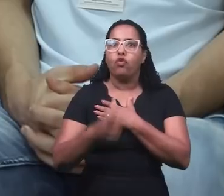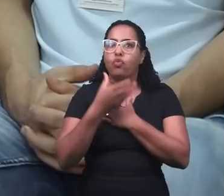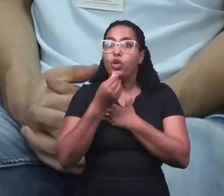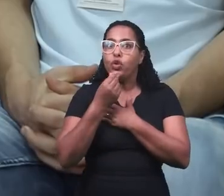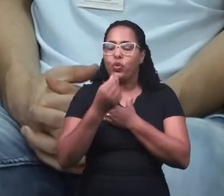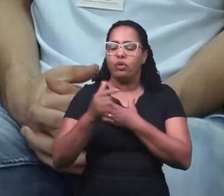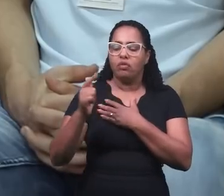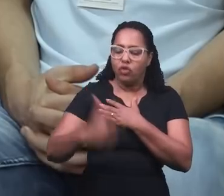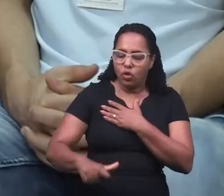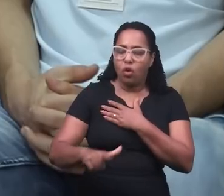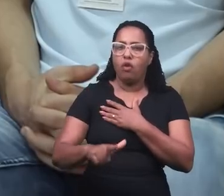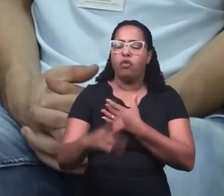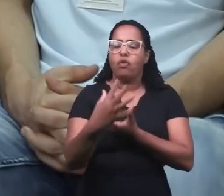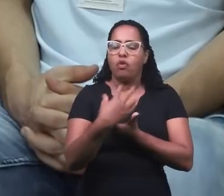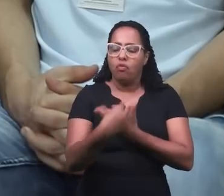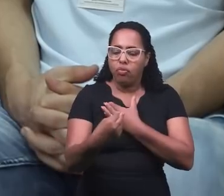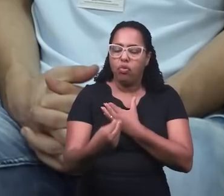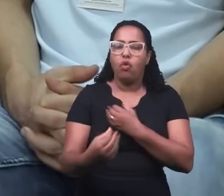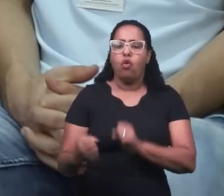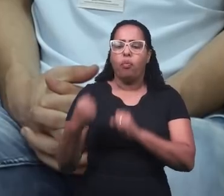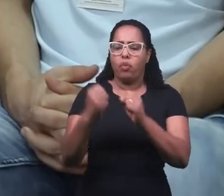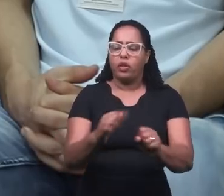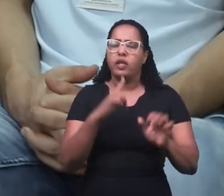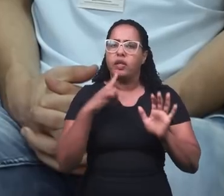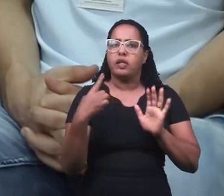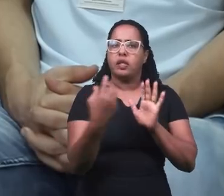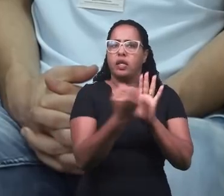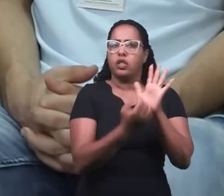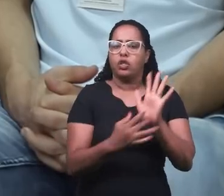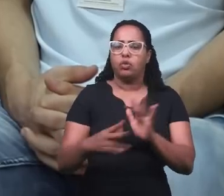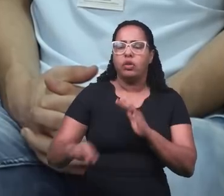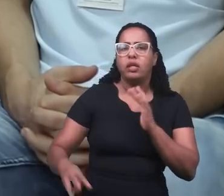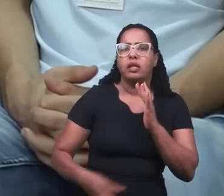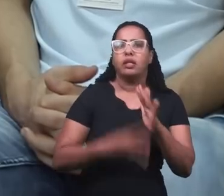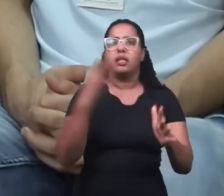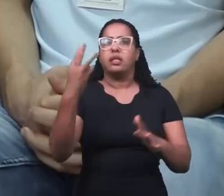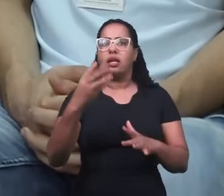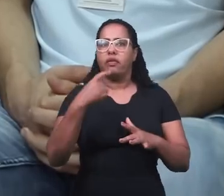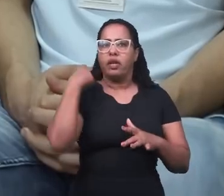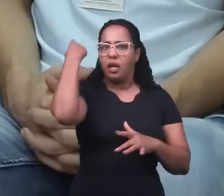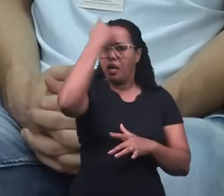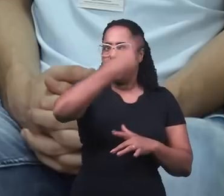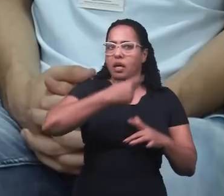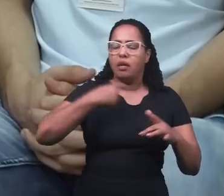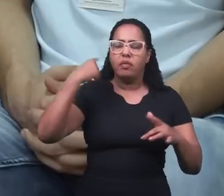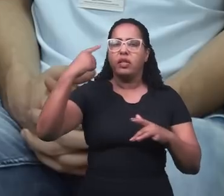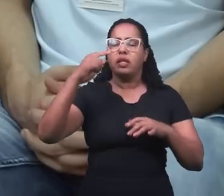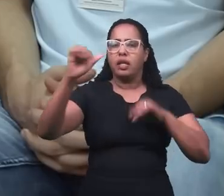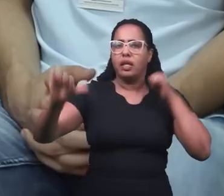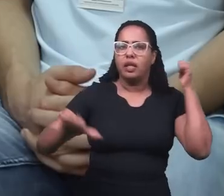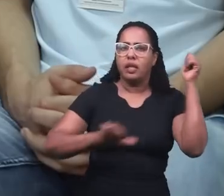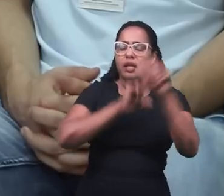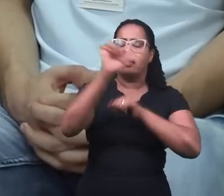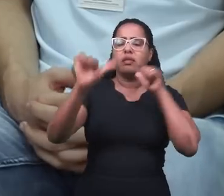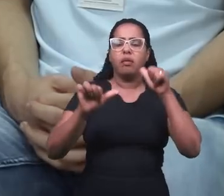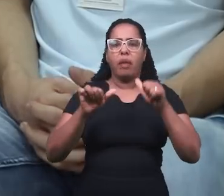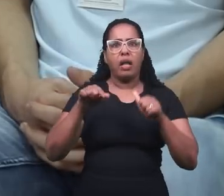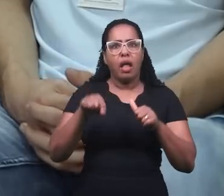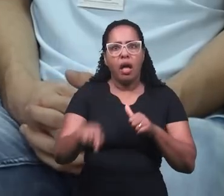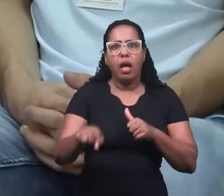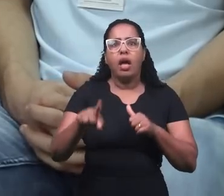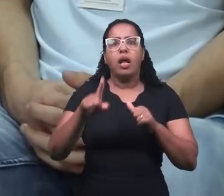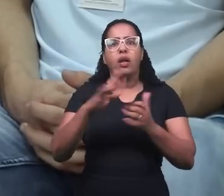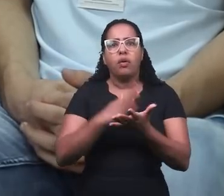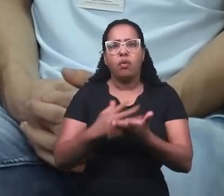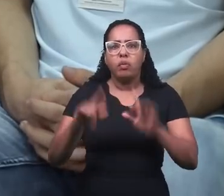sangue de Jesus. Quando ele falou pela terceira vez, há poder no sangue de Jesus, o semblante dele foi transformado, ele começou